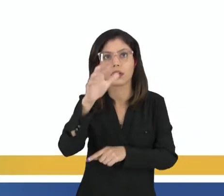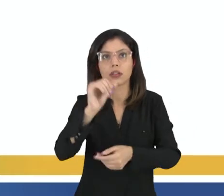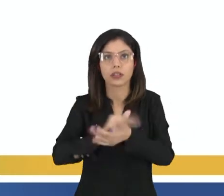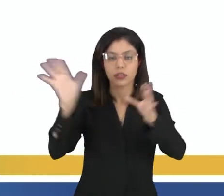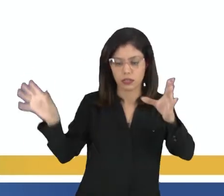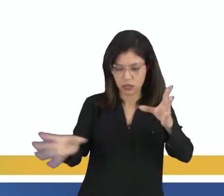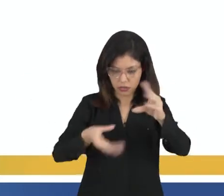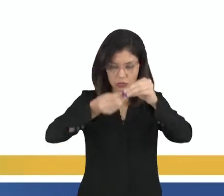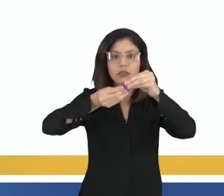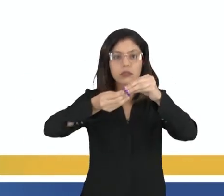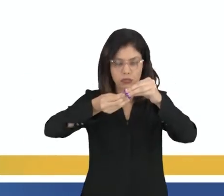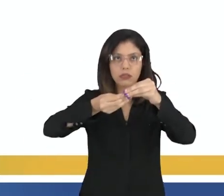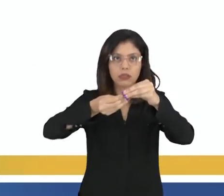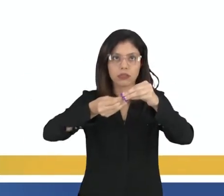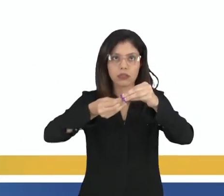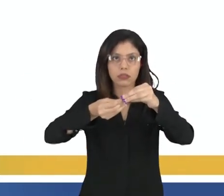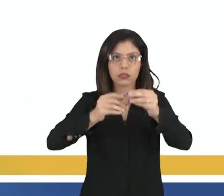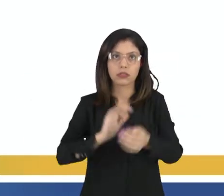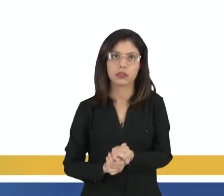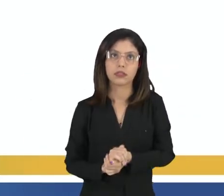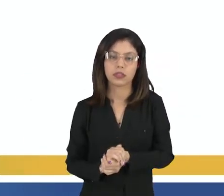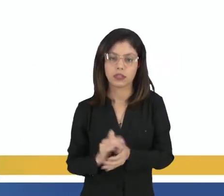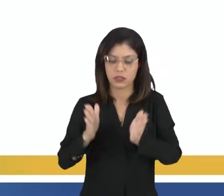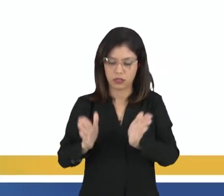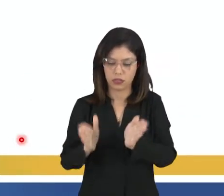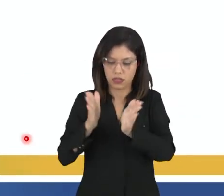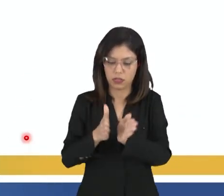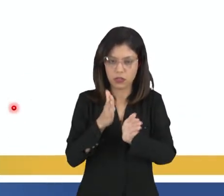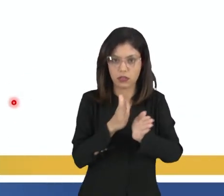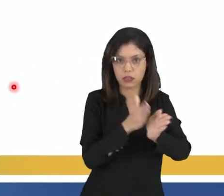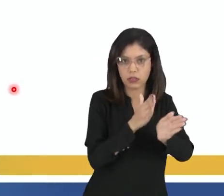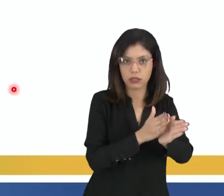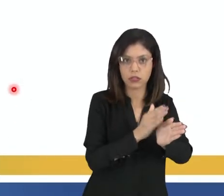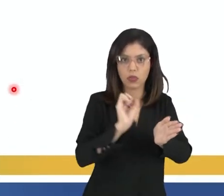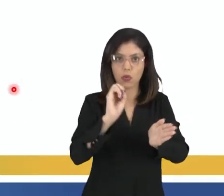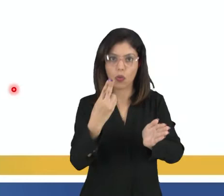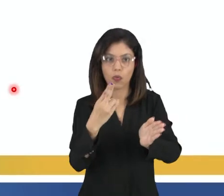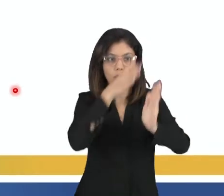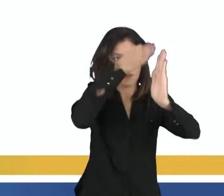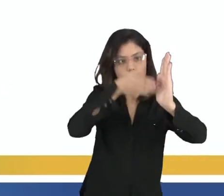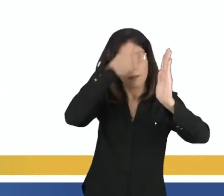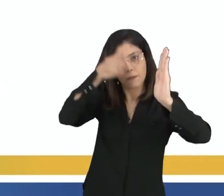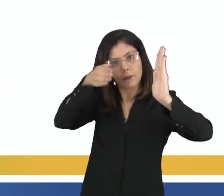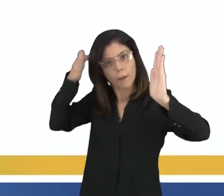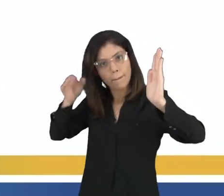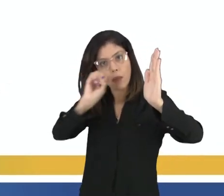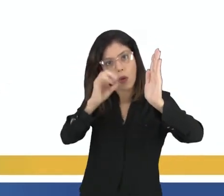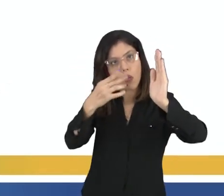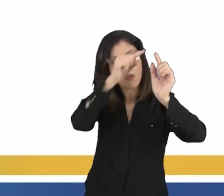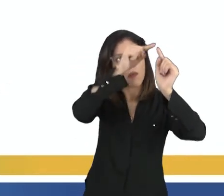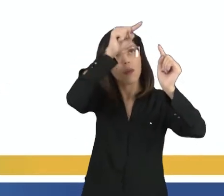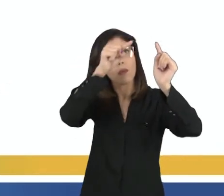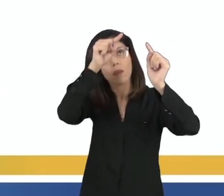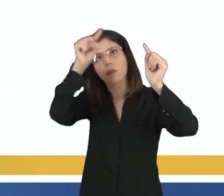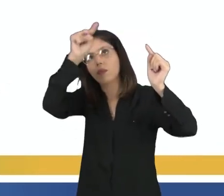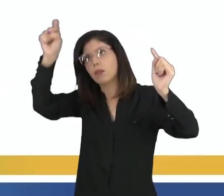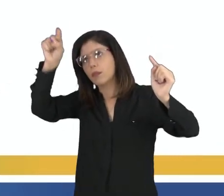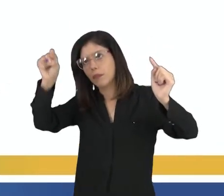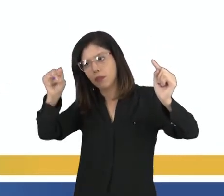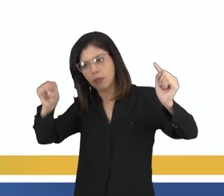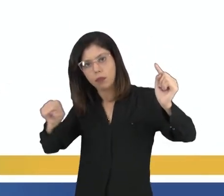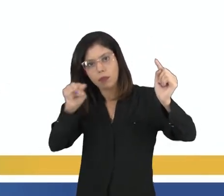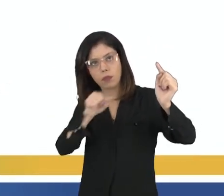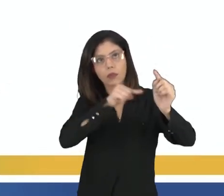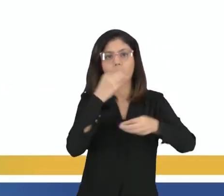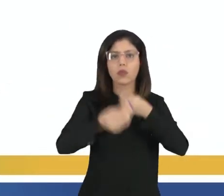pilhas ligadas em série ou em paralelo, ok? Então, como que acontece o funcionamento